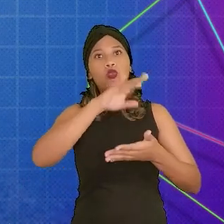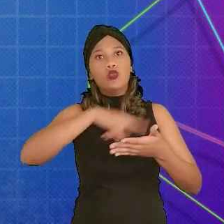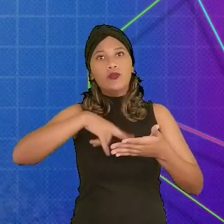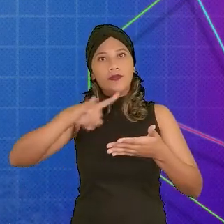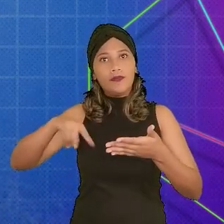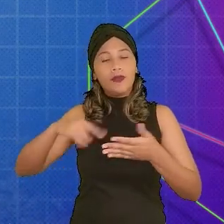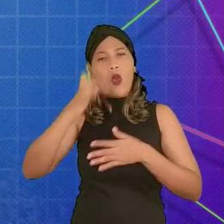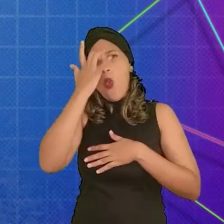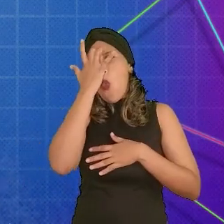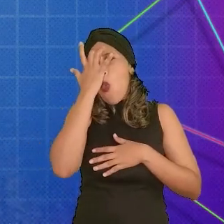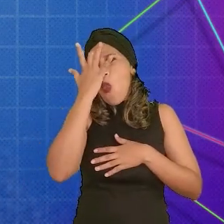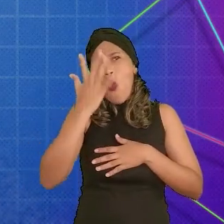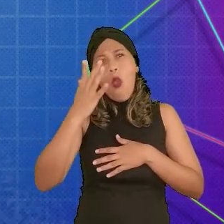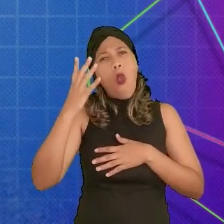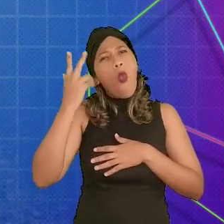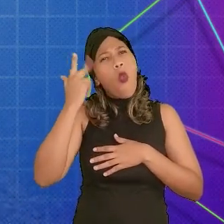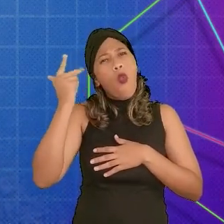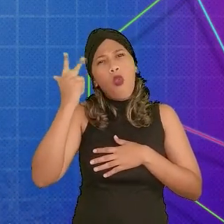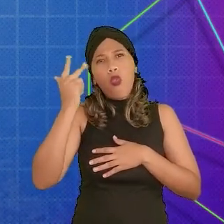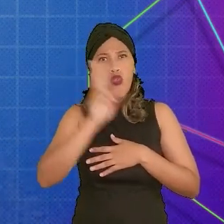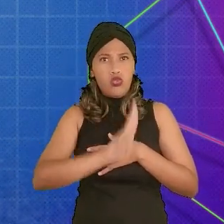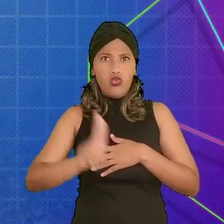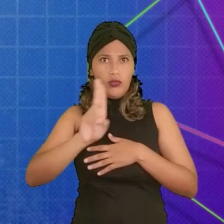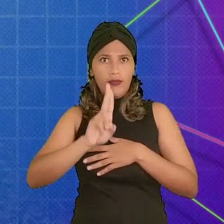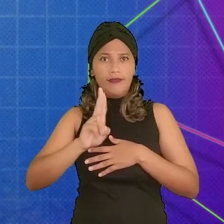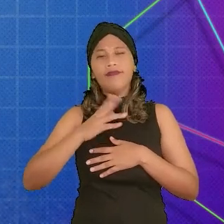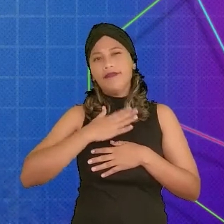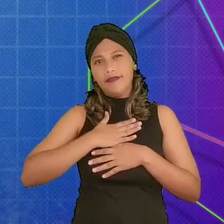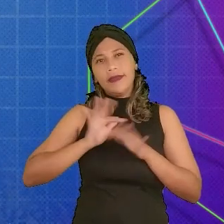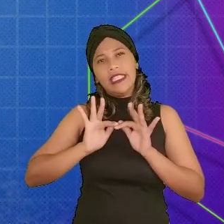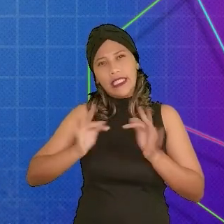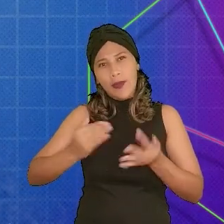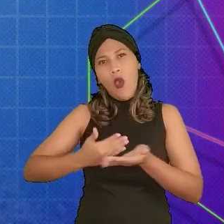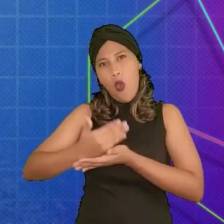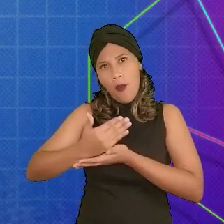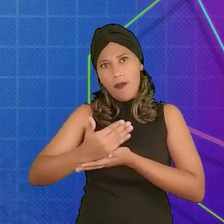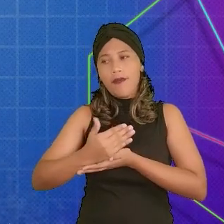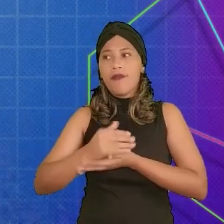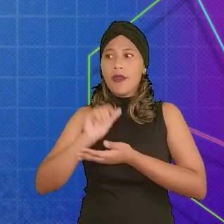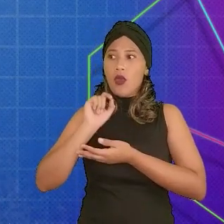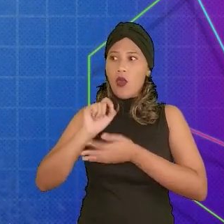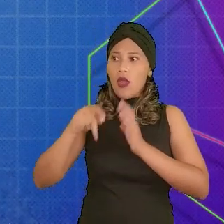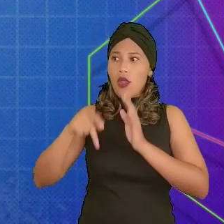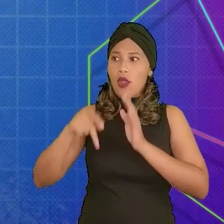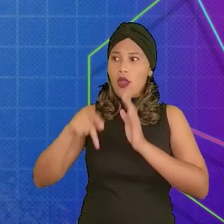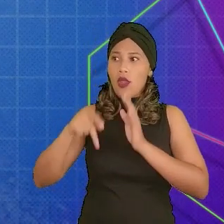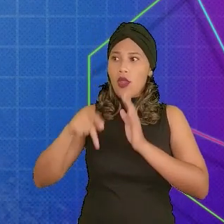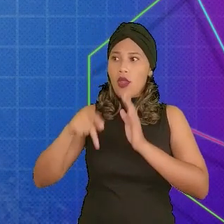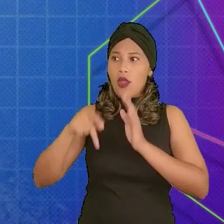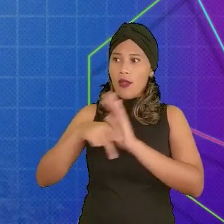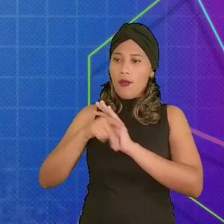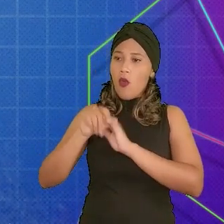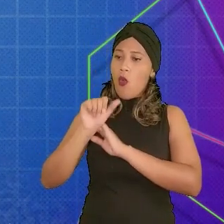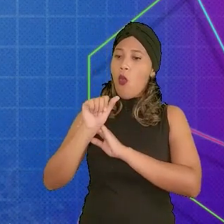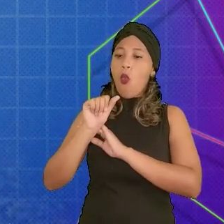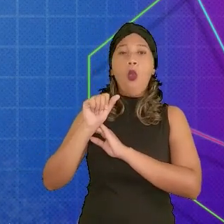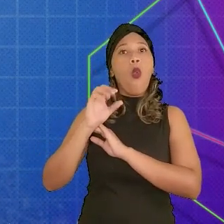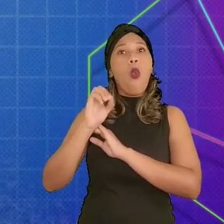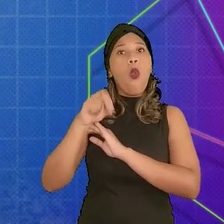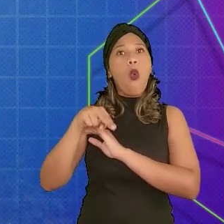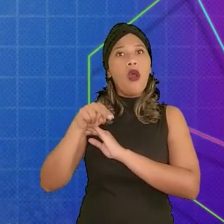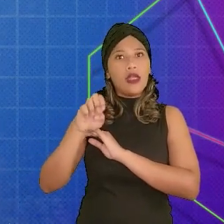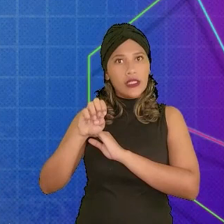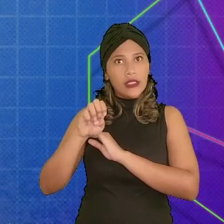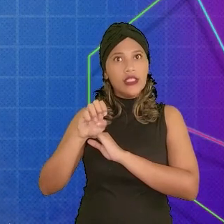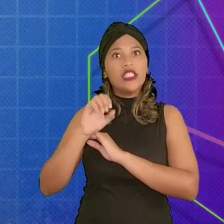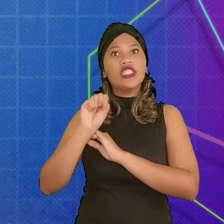muito comuns e de diferentes utilidades. Vou começar pelo menor e mais simples, o One Sheet. one sheet. Esse documento, como